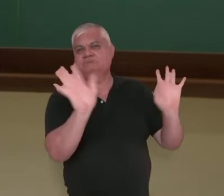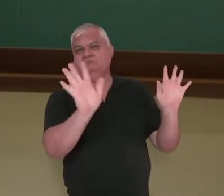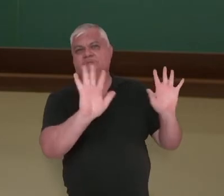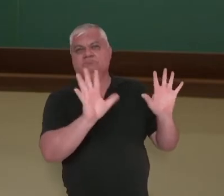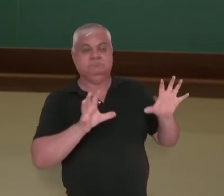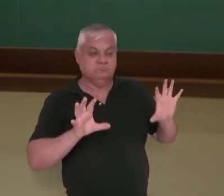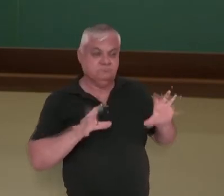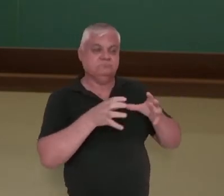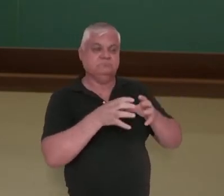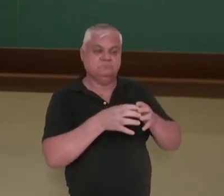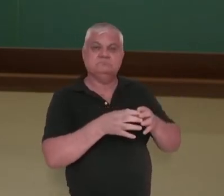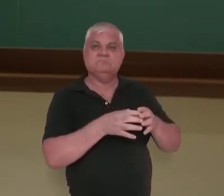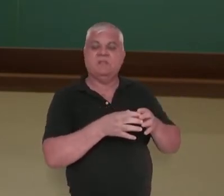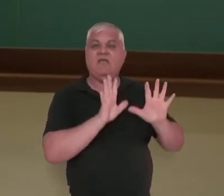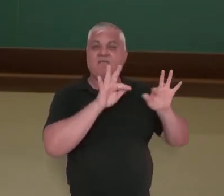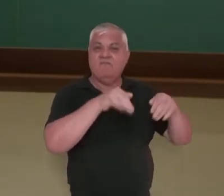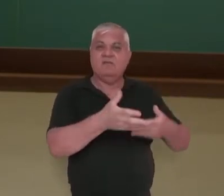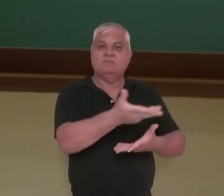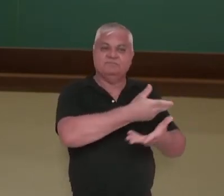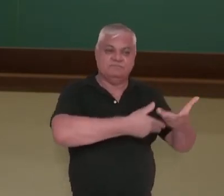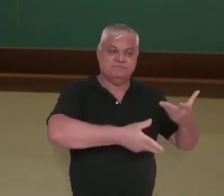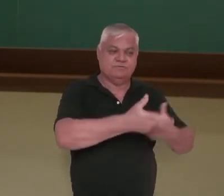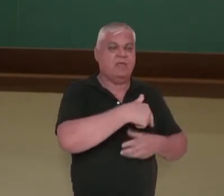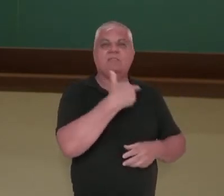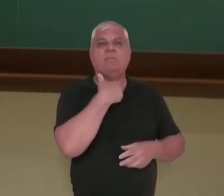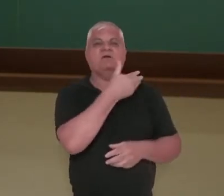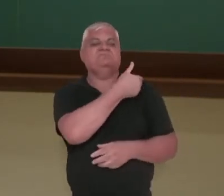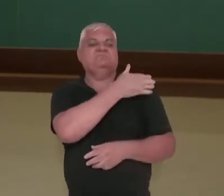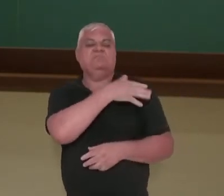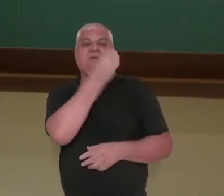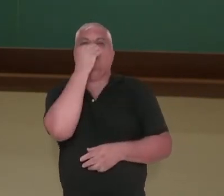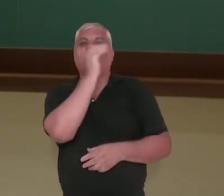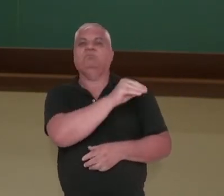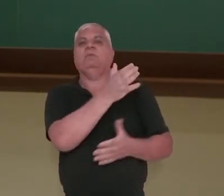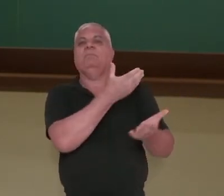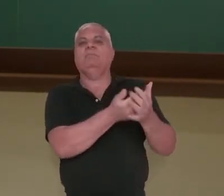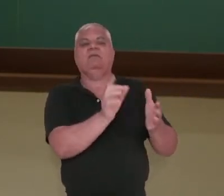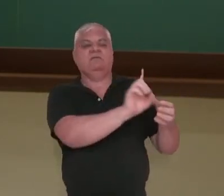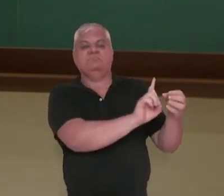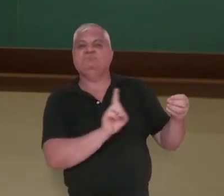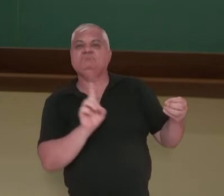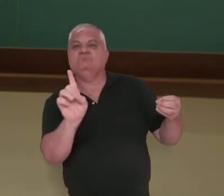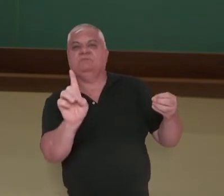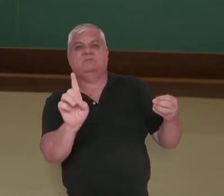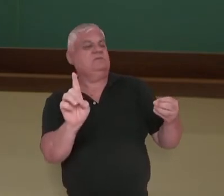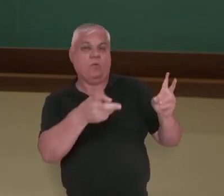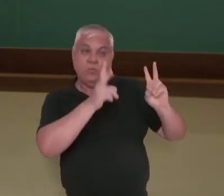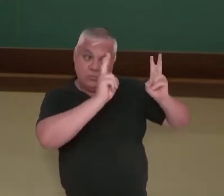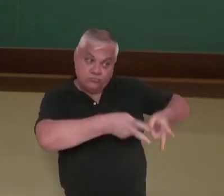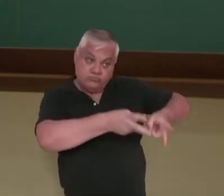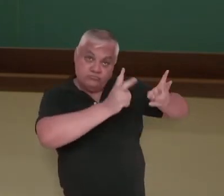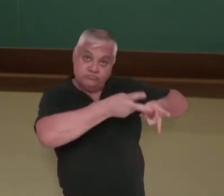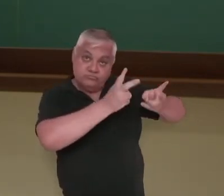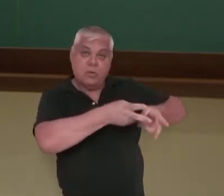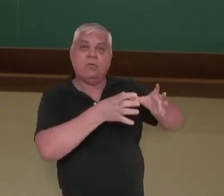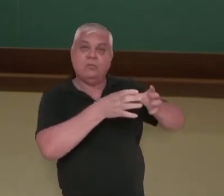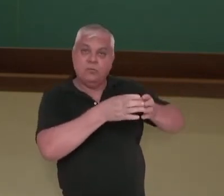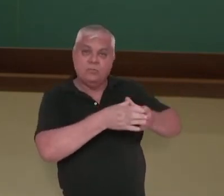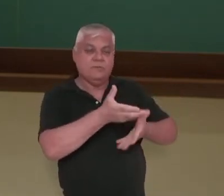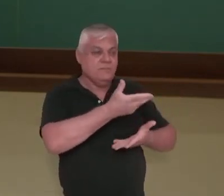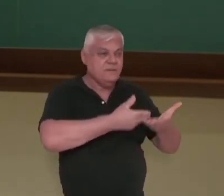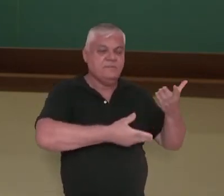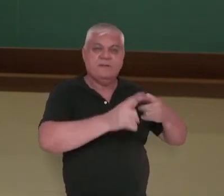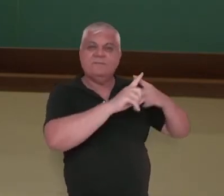vai vencer ou não no final, mas eu não vou excluindo as pessoas que perdem. Então, eu continuo com elas na equipe, no jogo, na